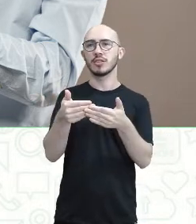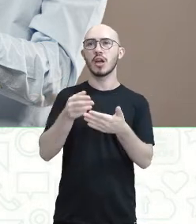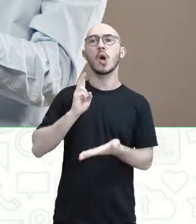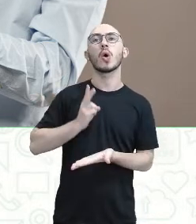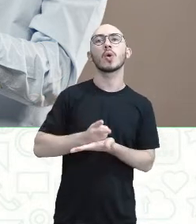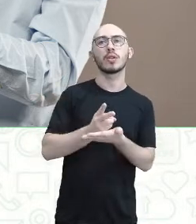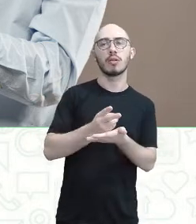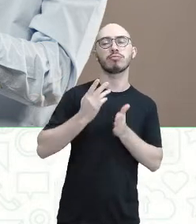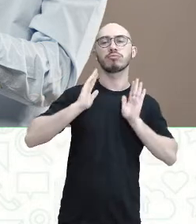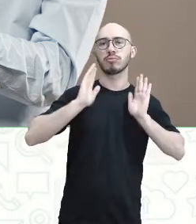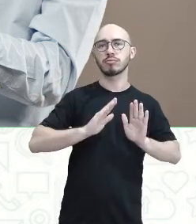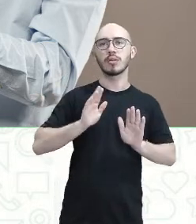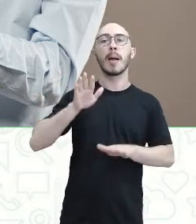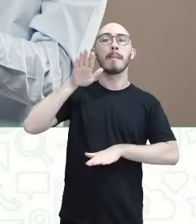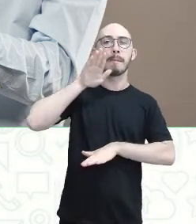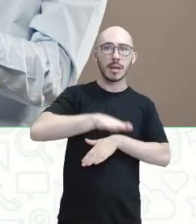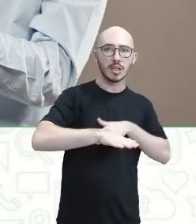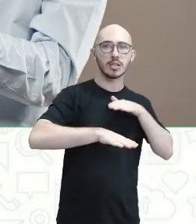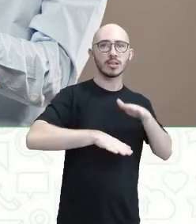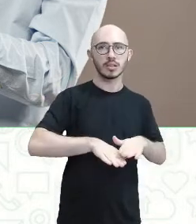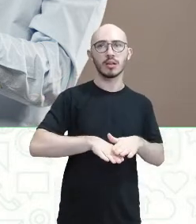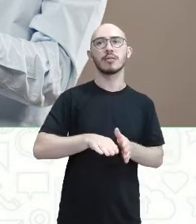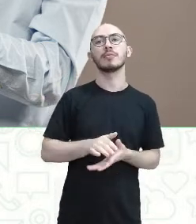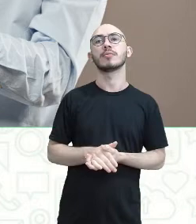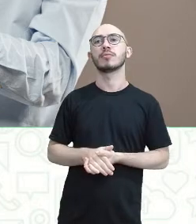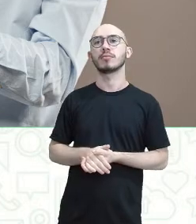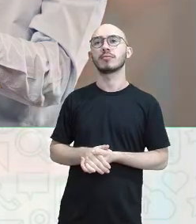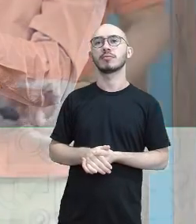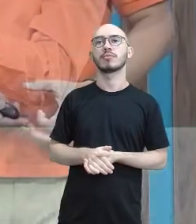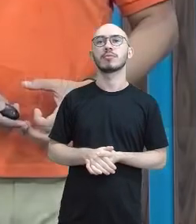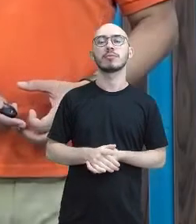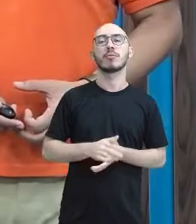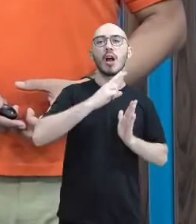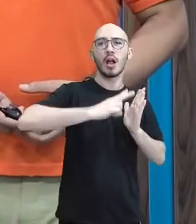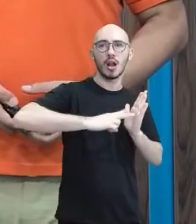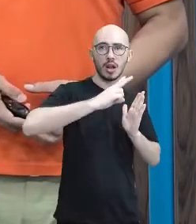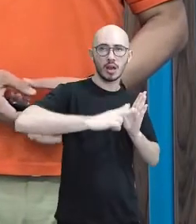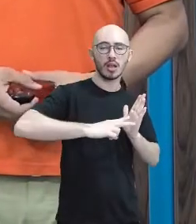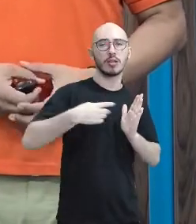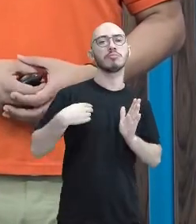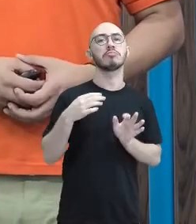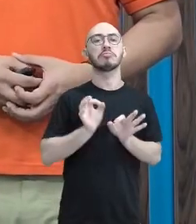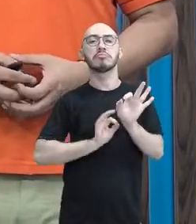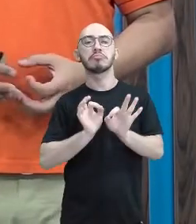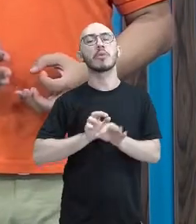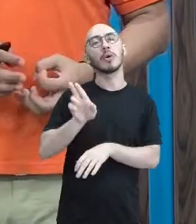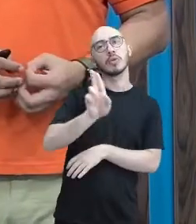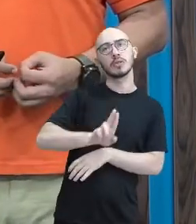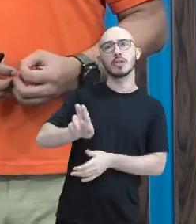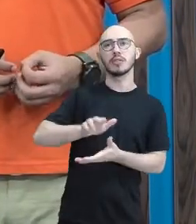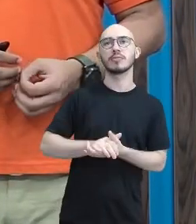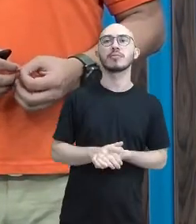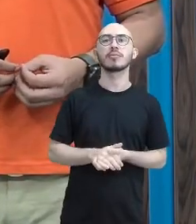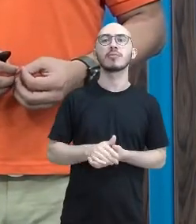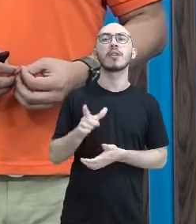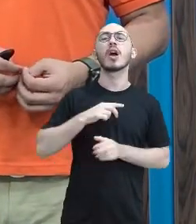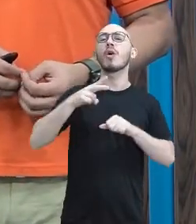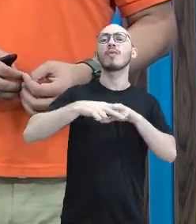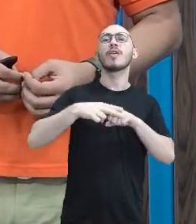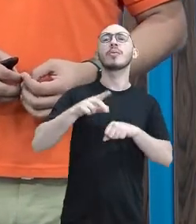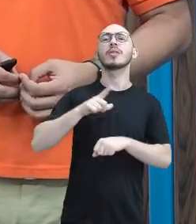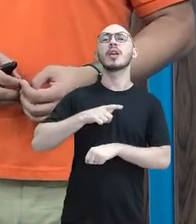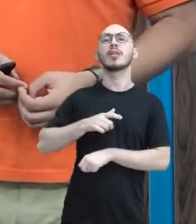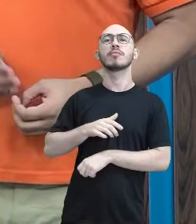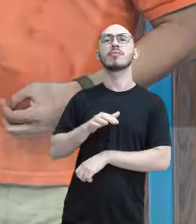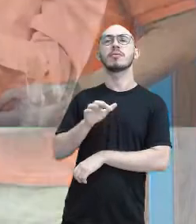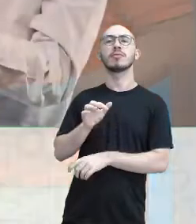ler e manusear. De alta frequência dentro do sentido de instruções, né? Esses verbos aí, ó, tem um to na frente. Observe que tem um to na